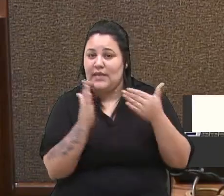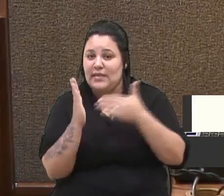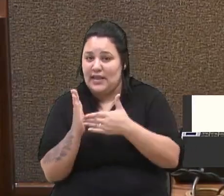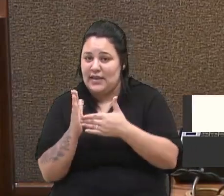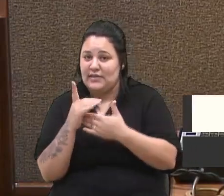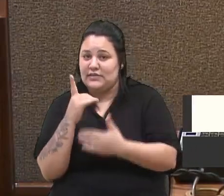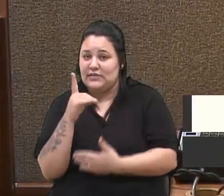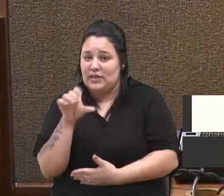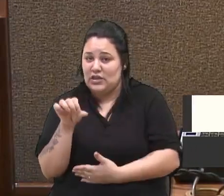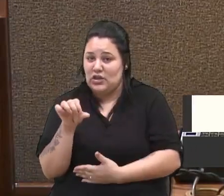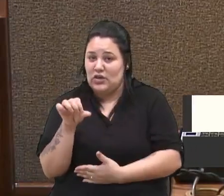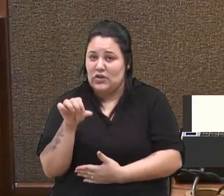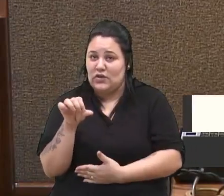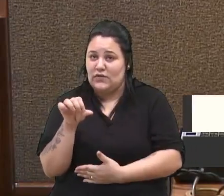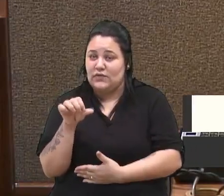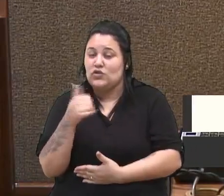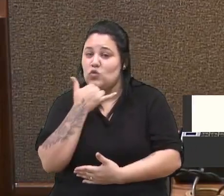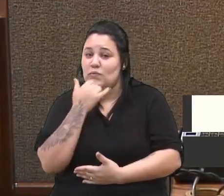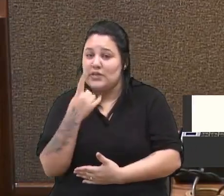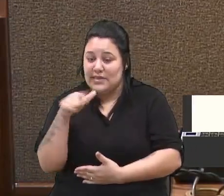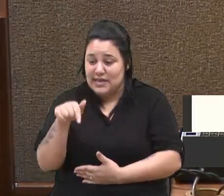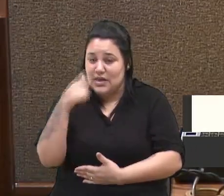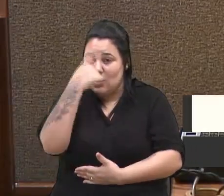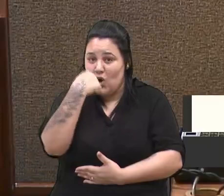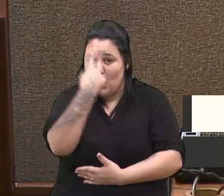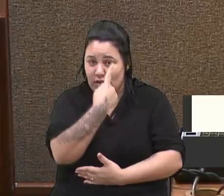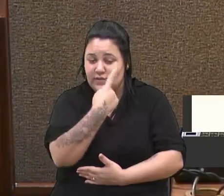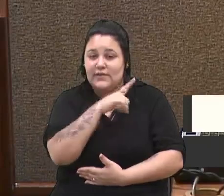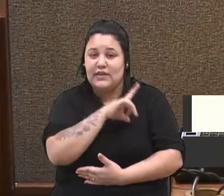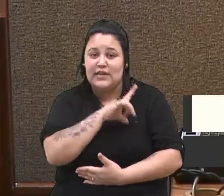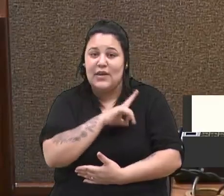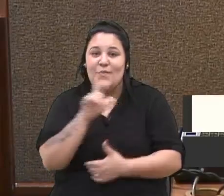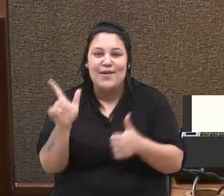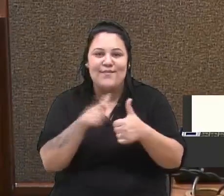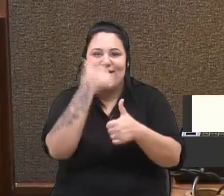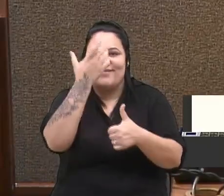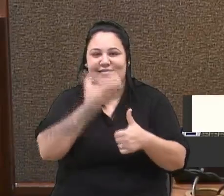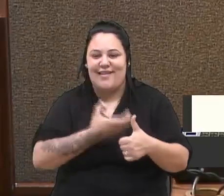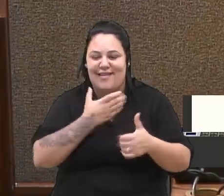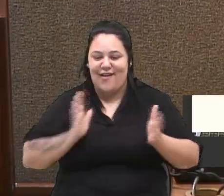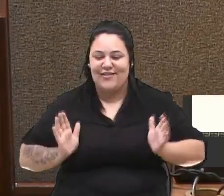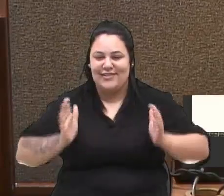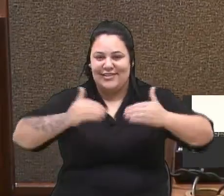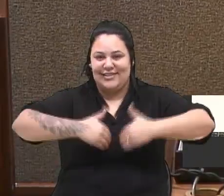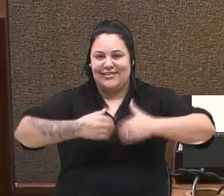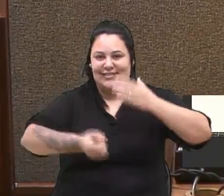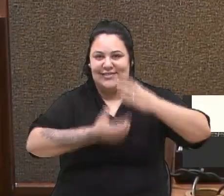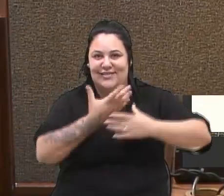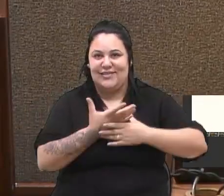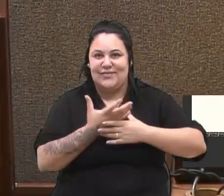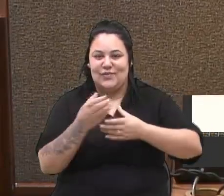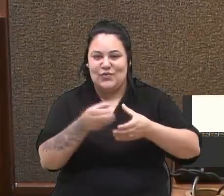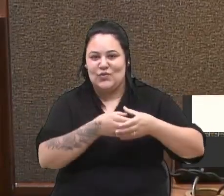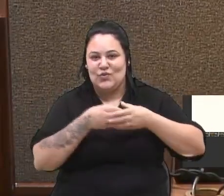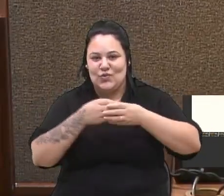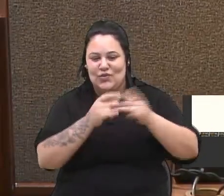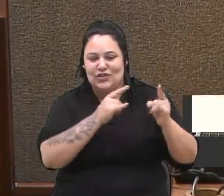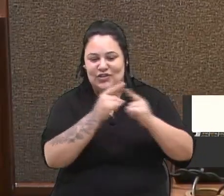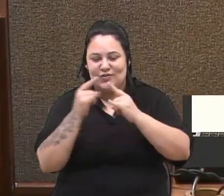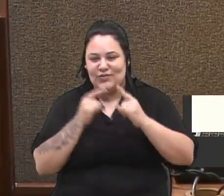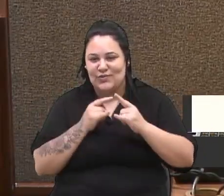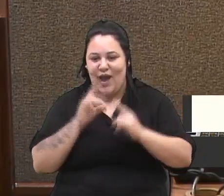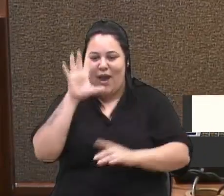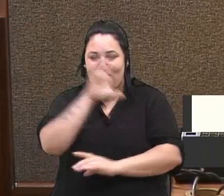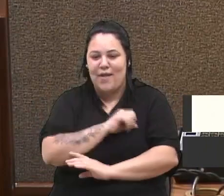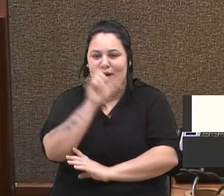17 horas, teremos o primeiro Natal Autista, promovido pelo Grupo Amar, o Instituto Amar ao Próximo, com